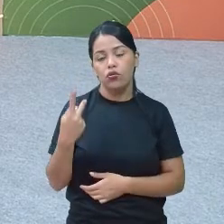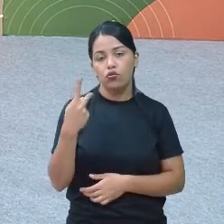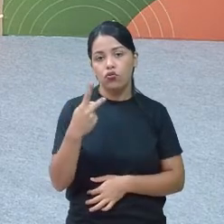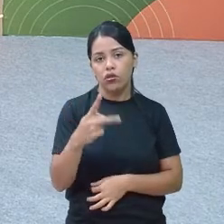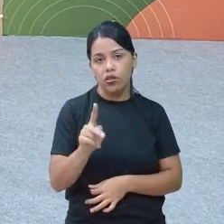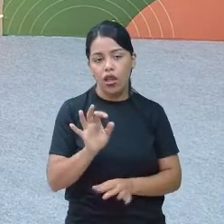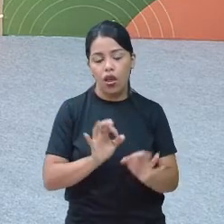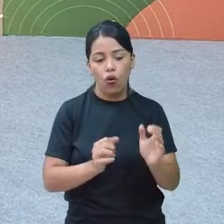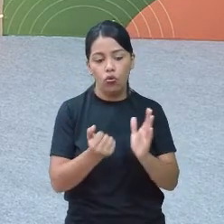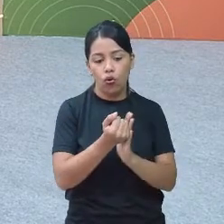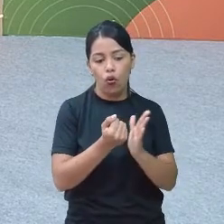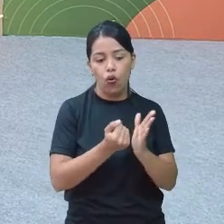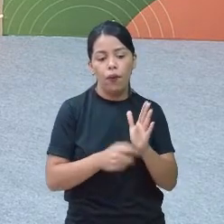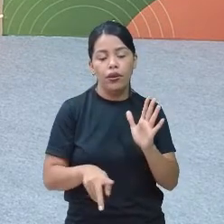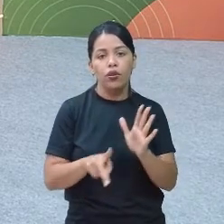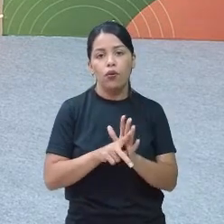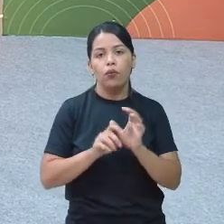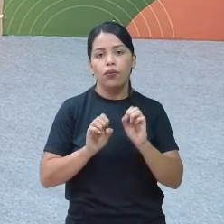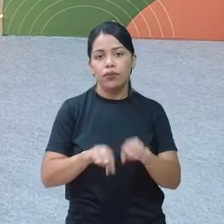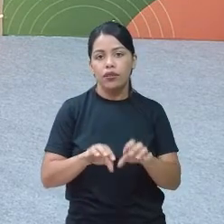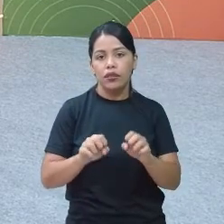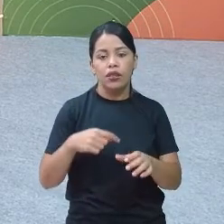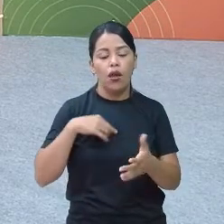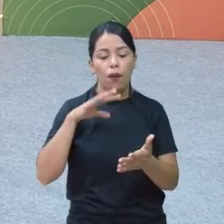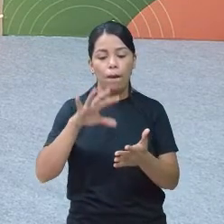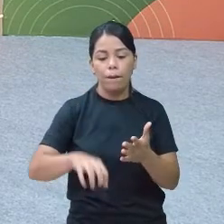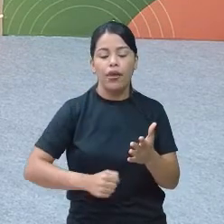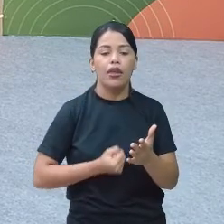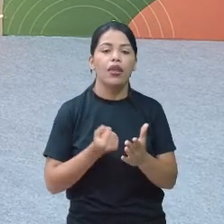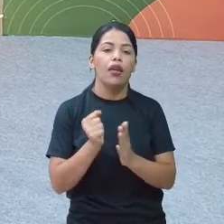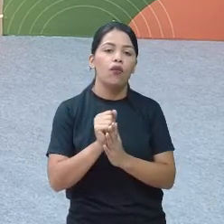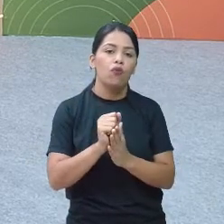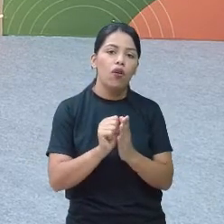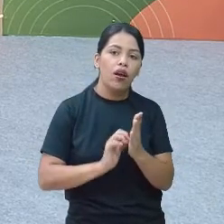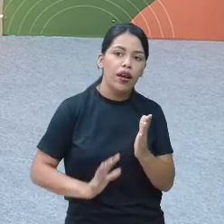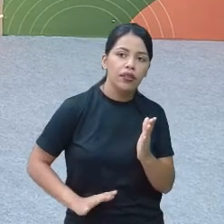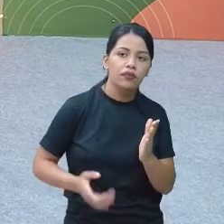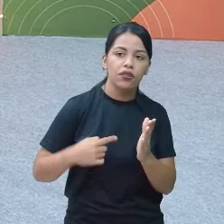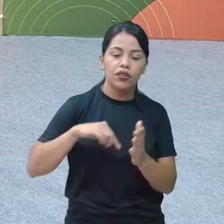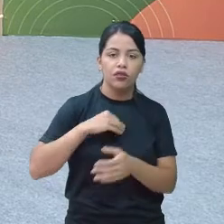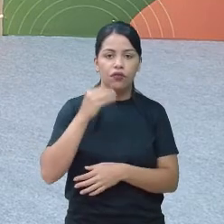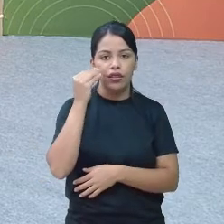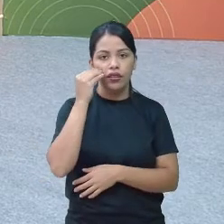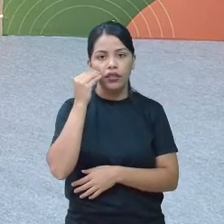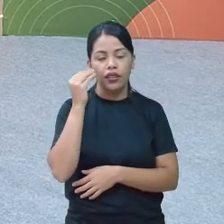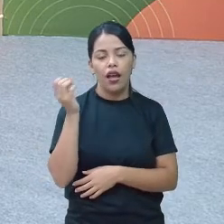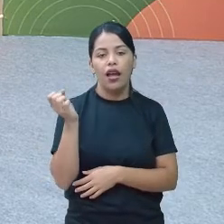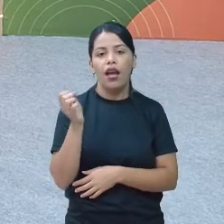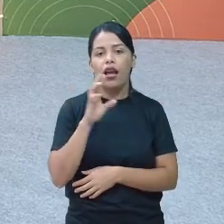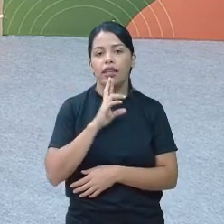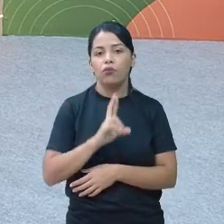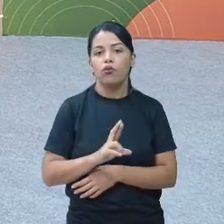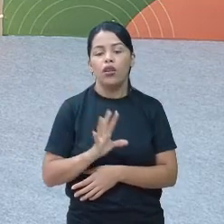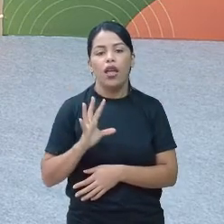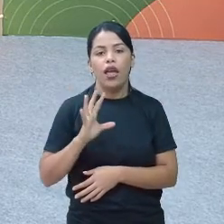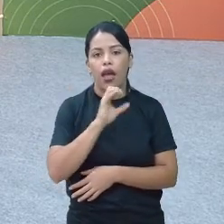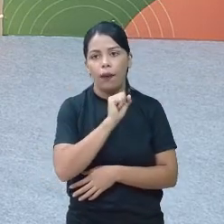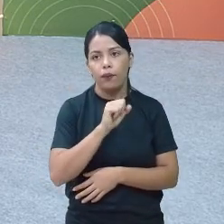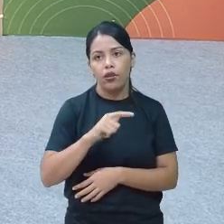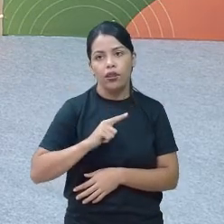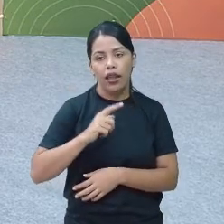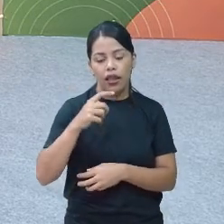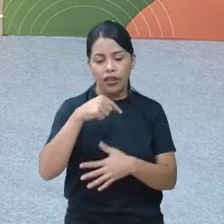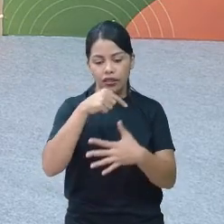tem a seguinte atividade que eu peguei aqui, a gente vai tentar responder rapidamente. Então, a gente tem aqui